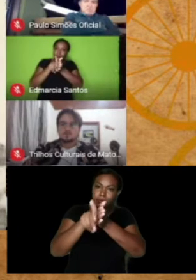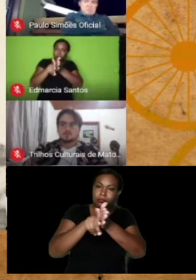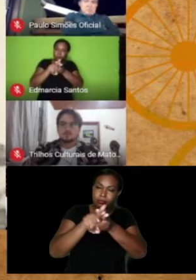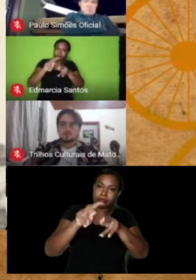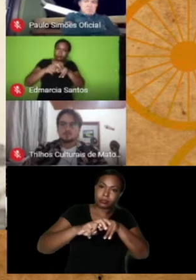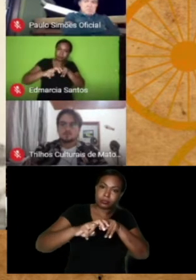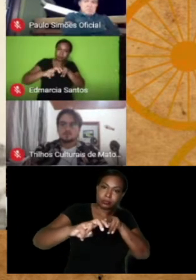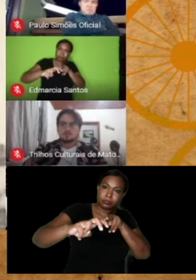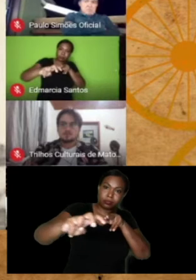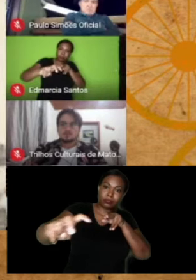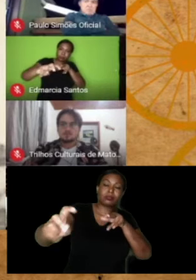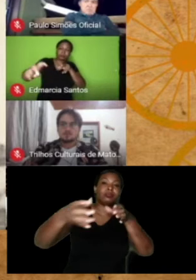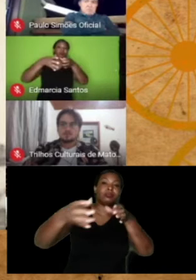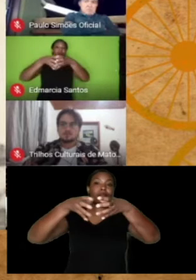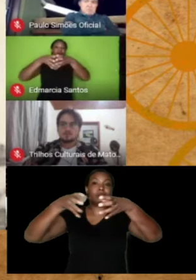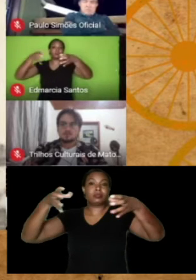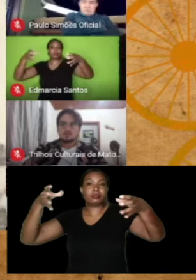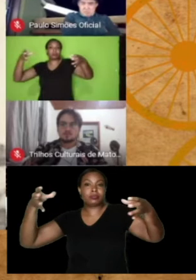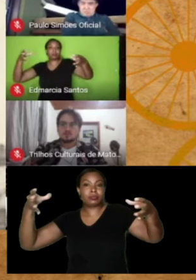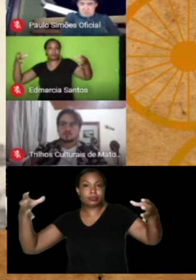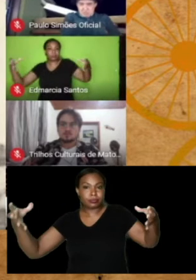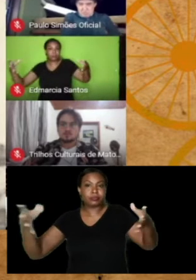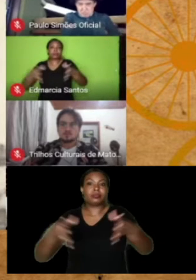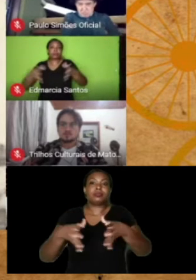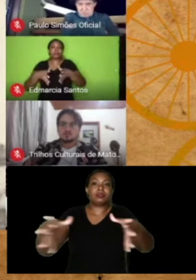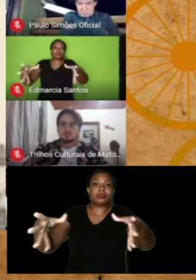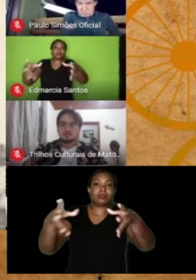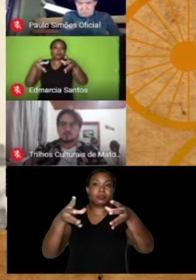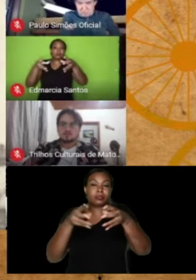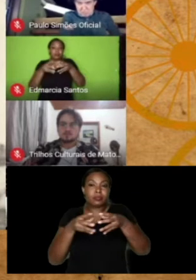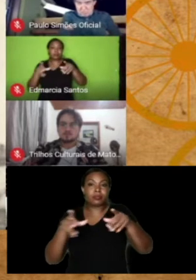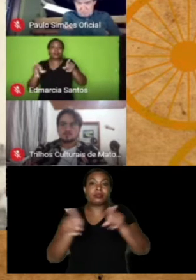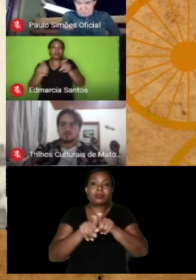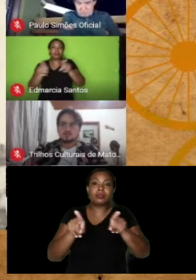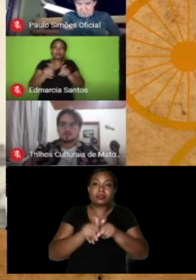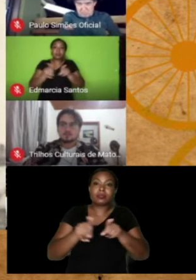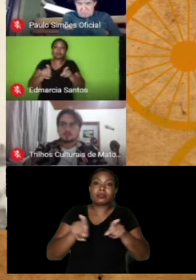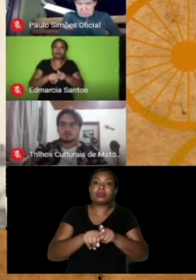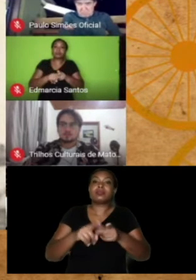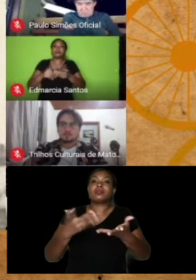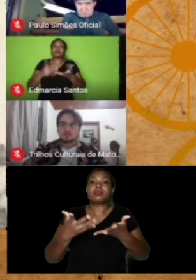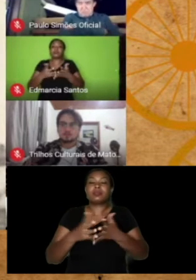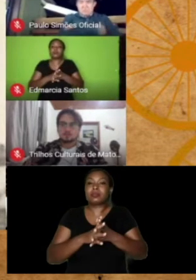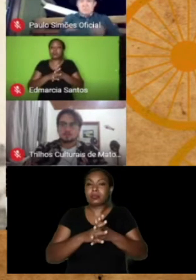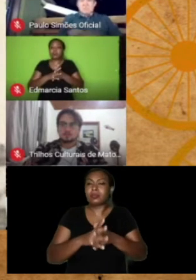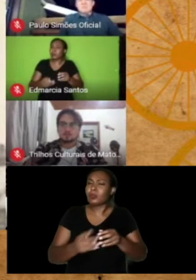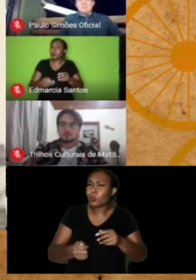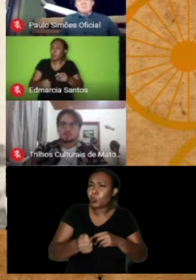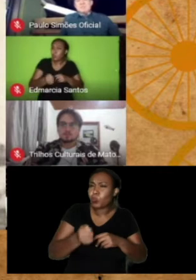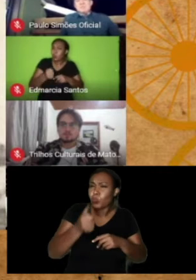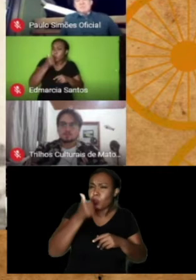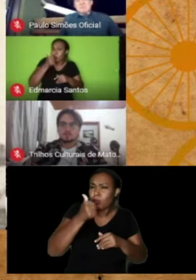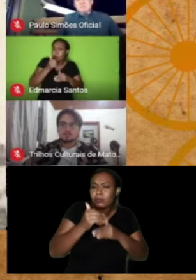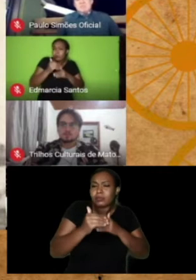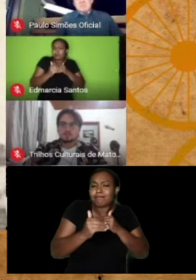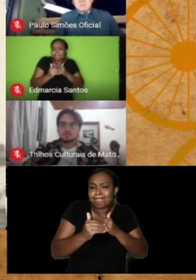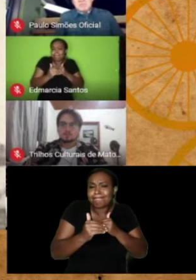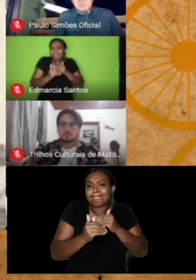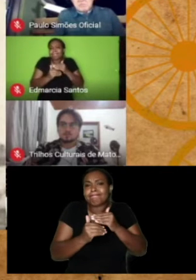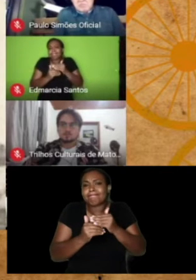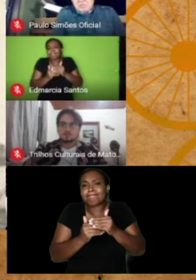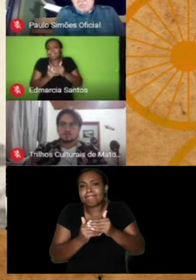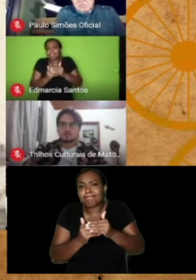nossa região, hoje fica relegado ao acaso e, mesmo assim, dando suspiros. Porque a gente vê que a Rumo hoje,